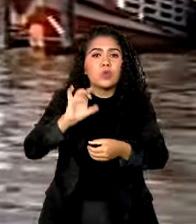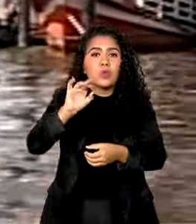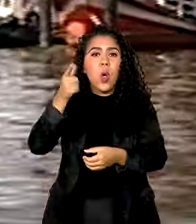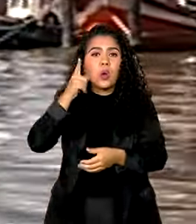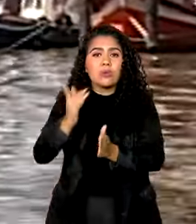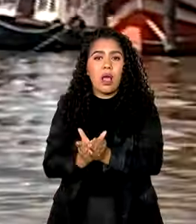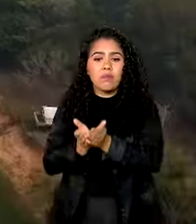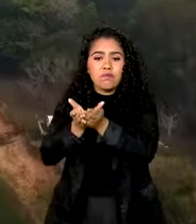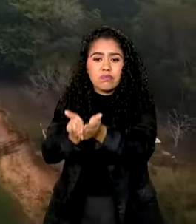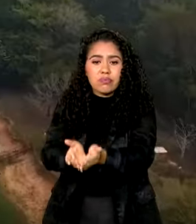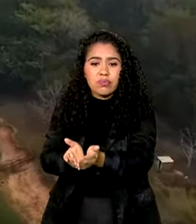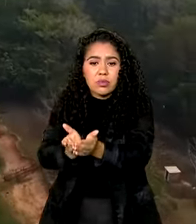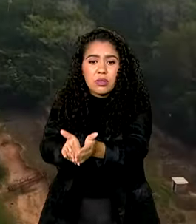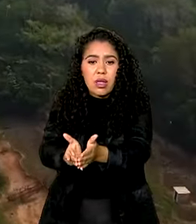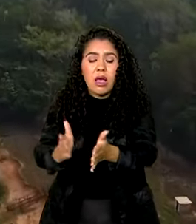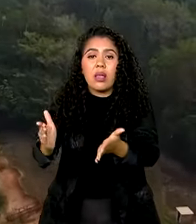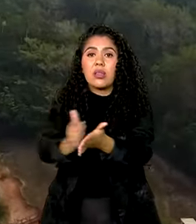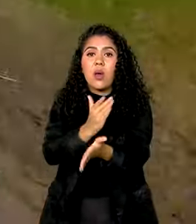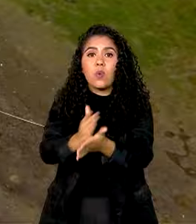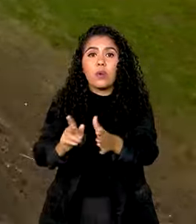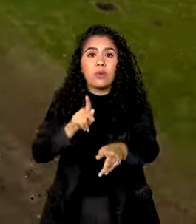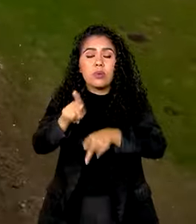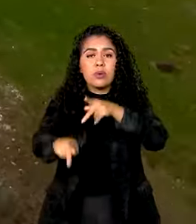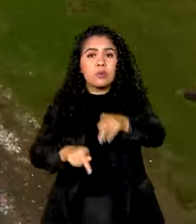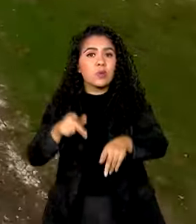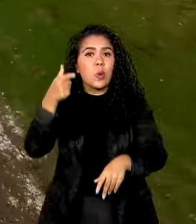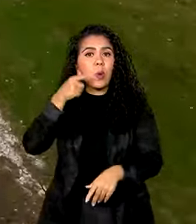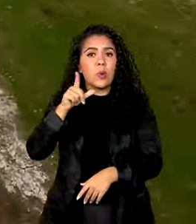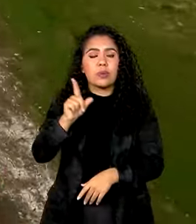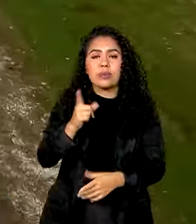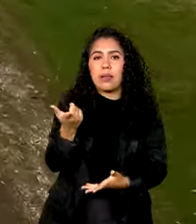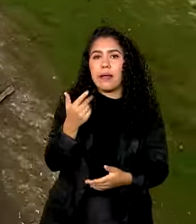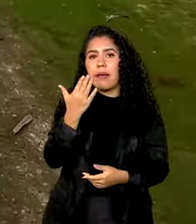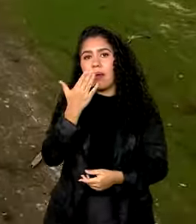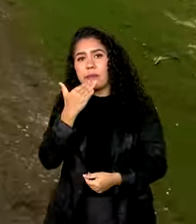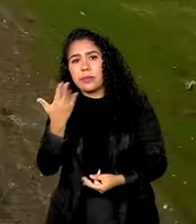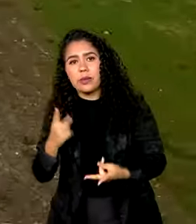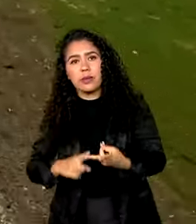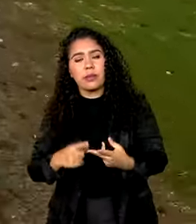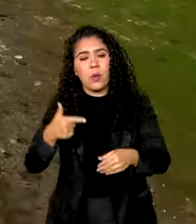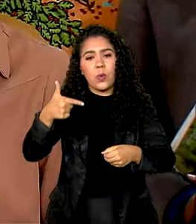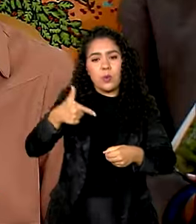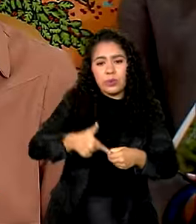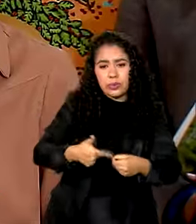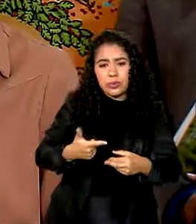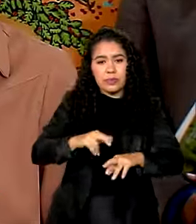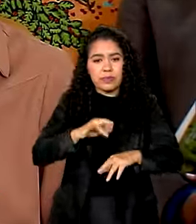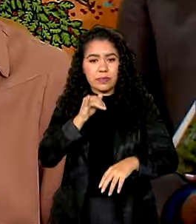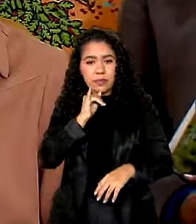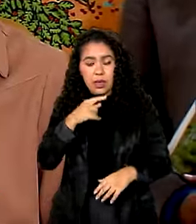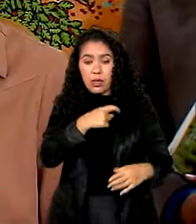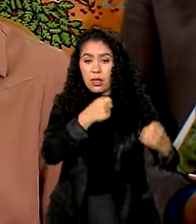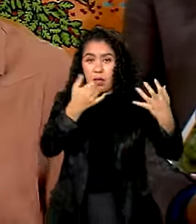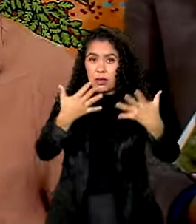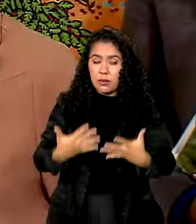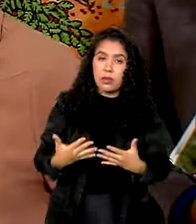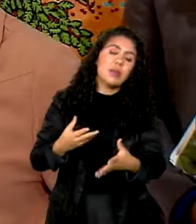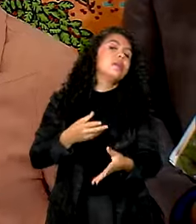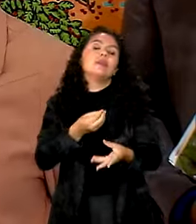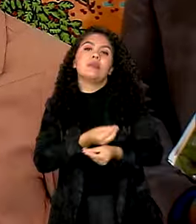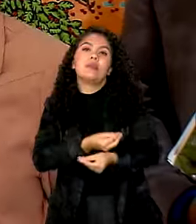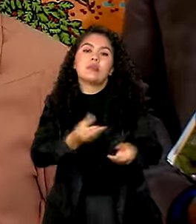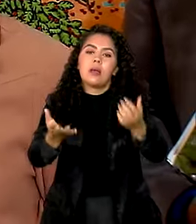população local pode ficar sem acesso a bens básicos, como comida e combustível. Se nós colocarmos